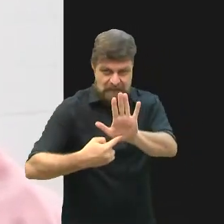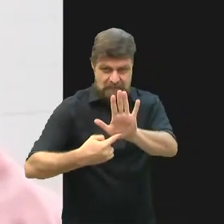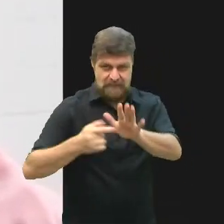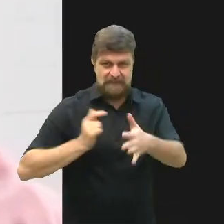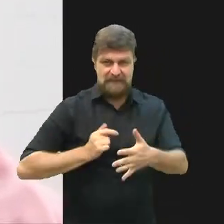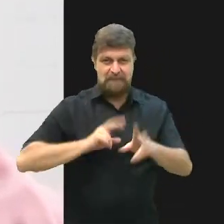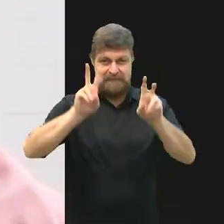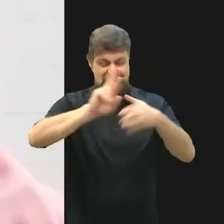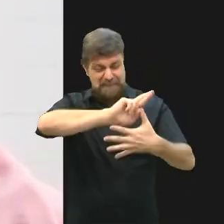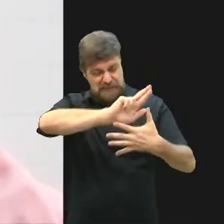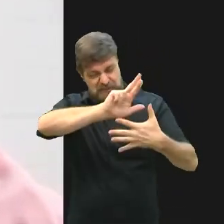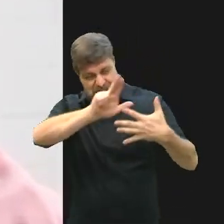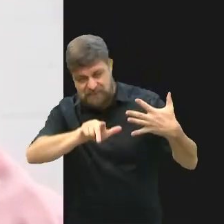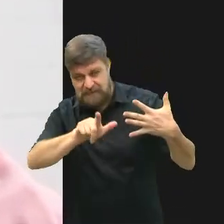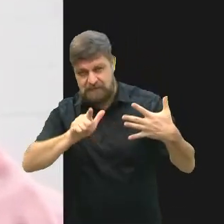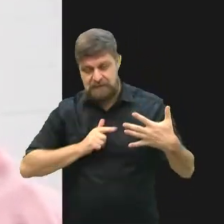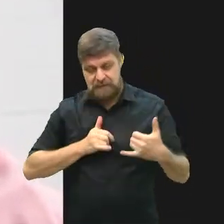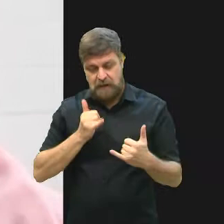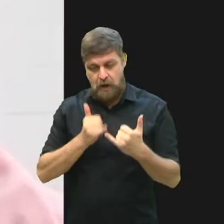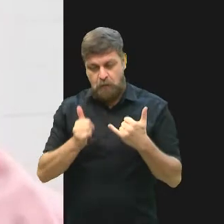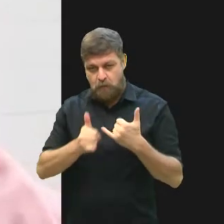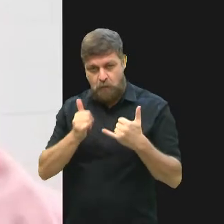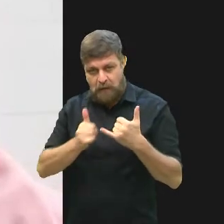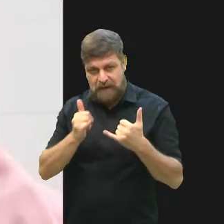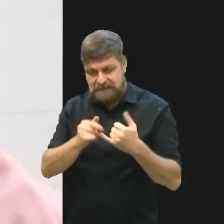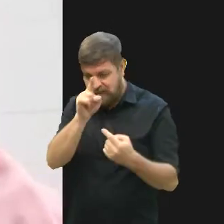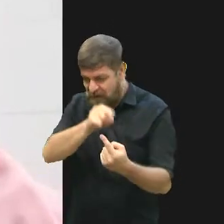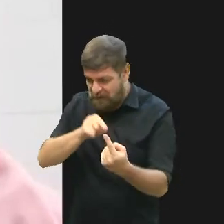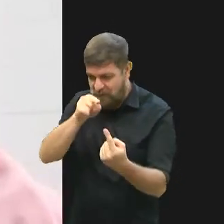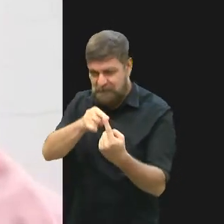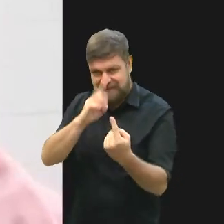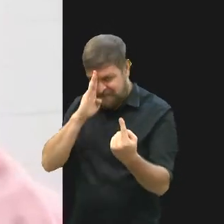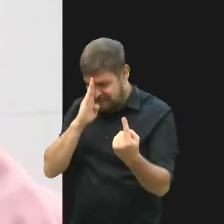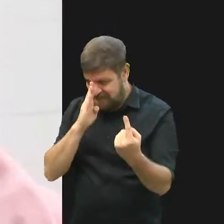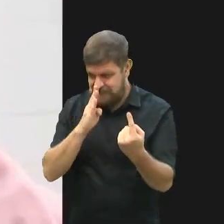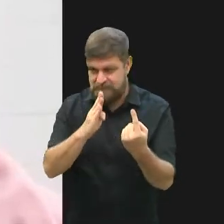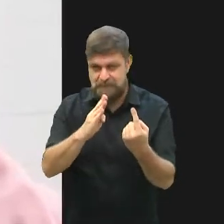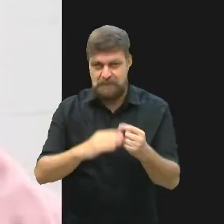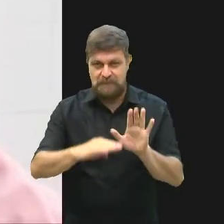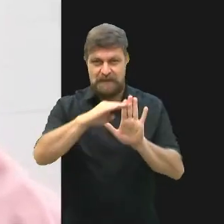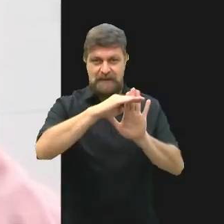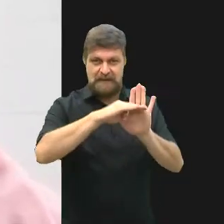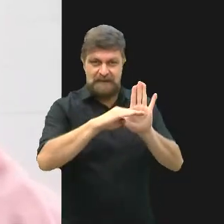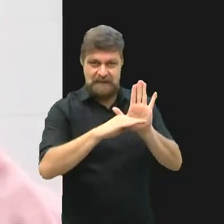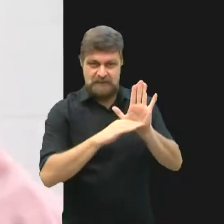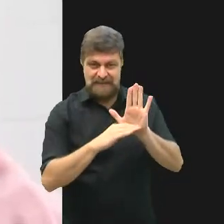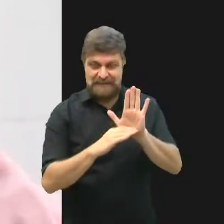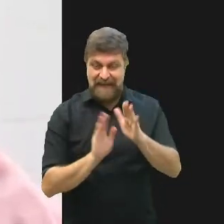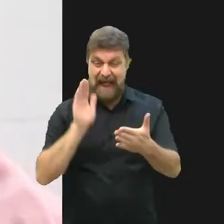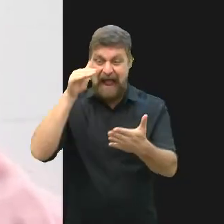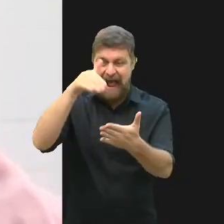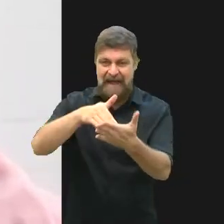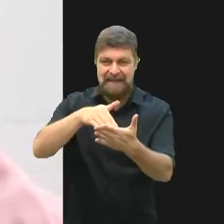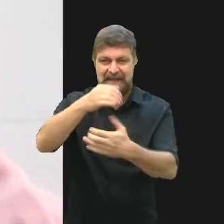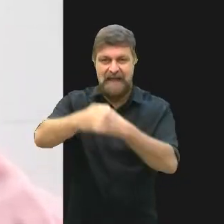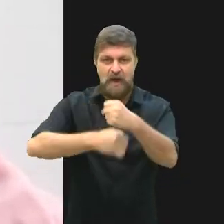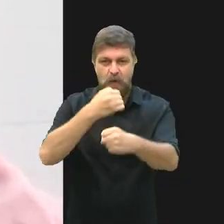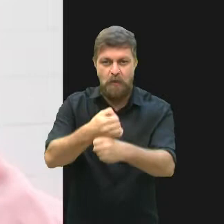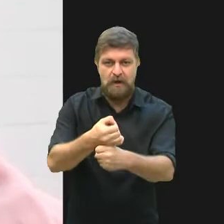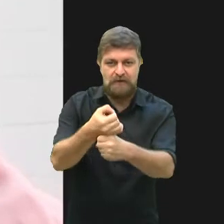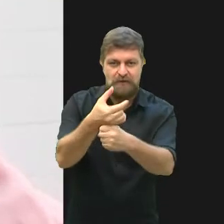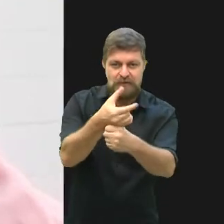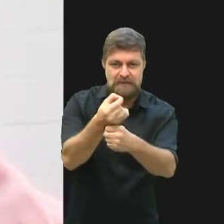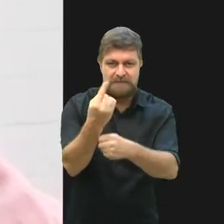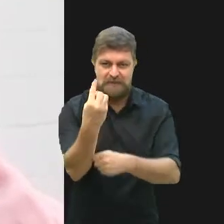diversos assuntos, se aproximam da meta da Agenda 2030. Então, significa que,